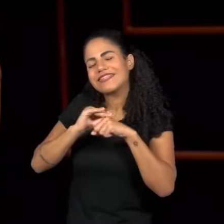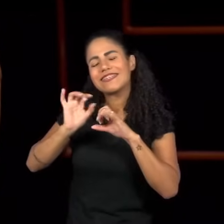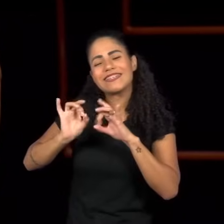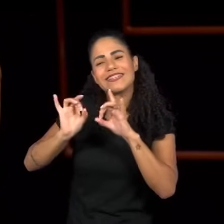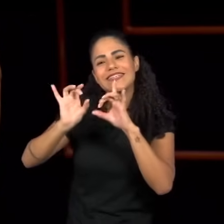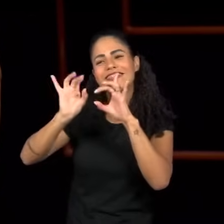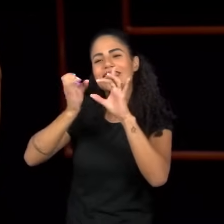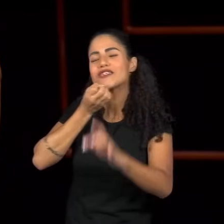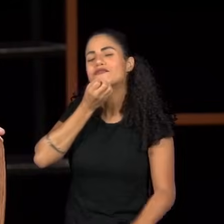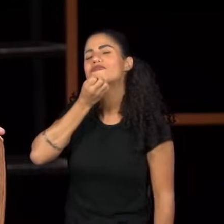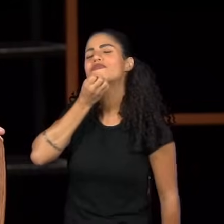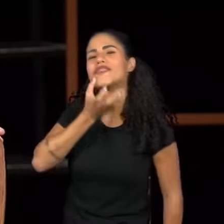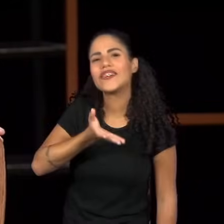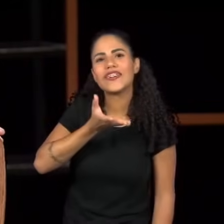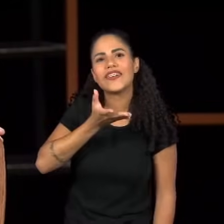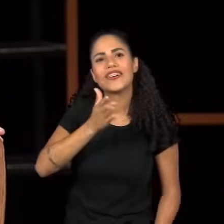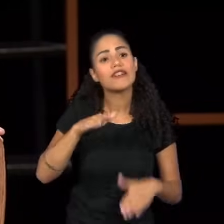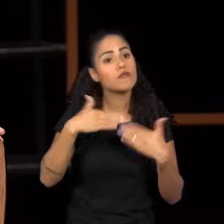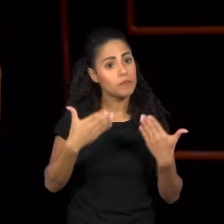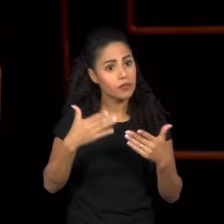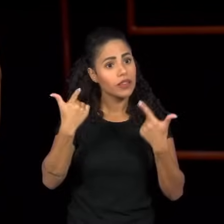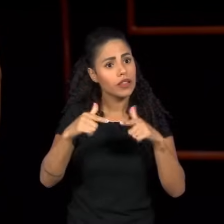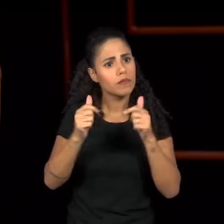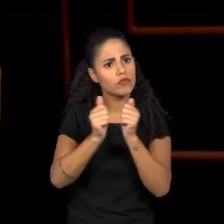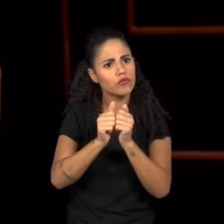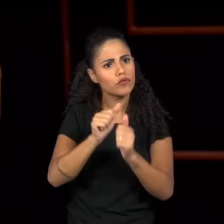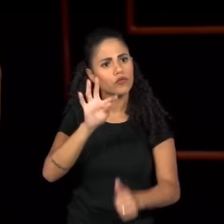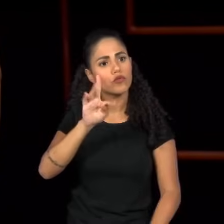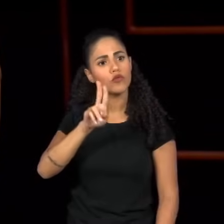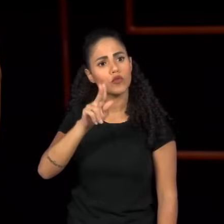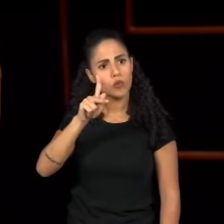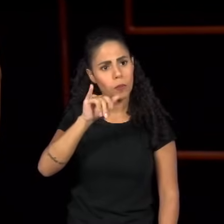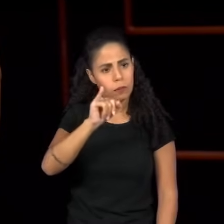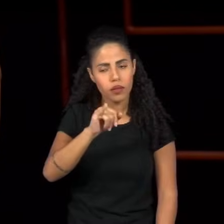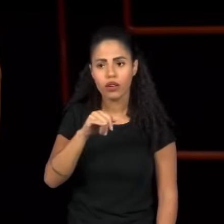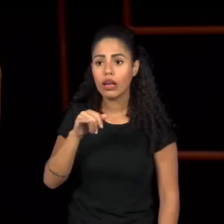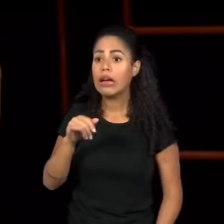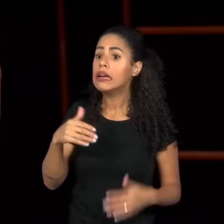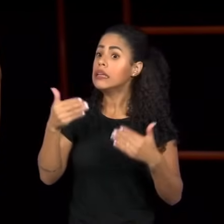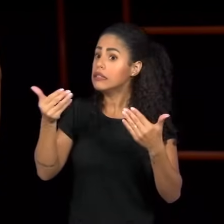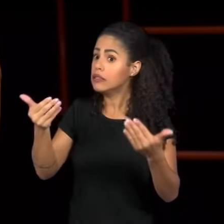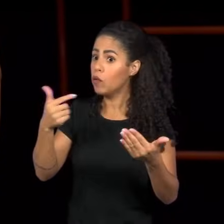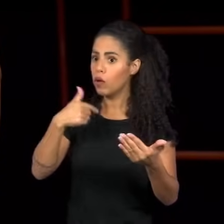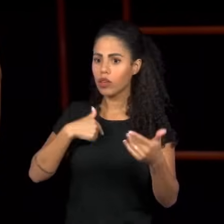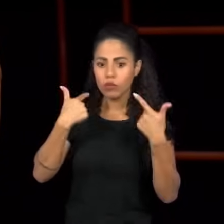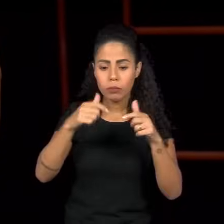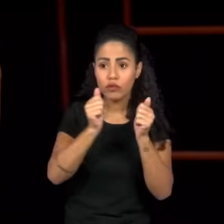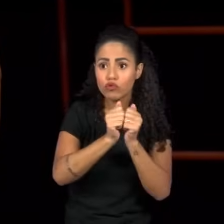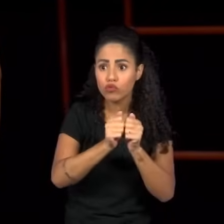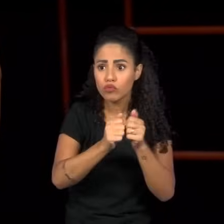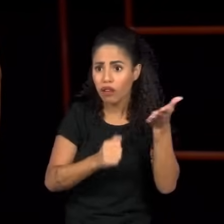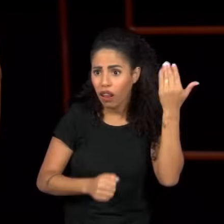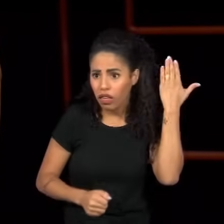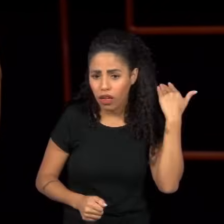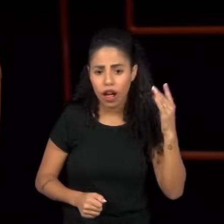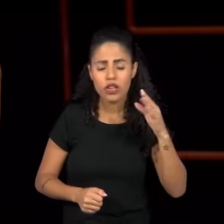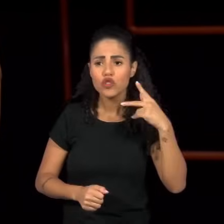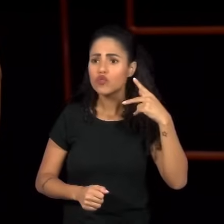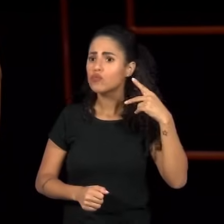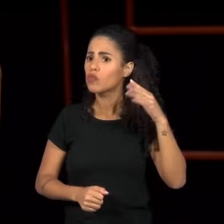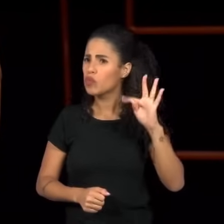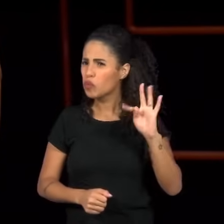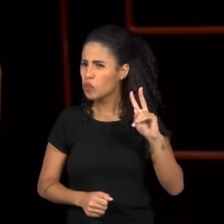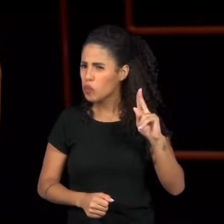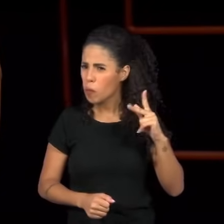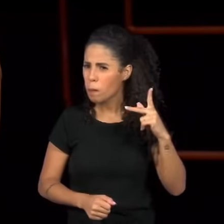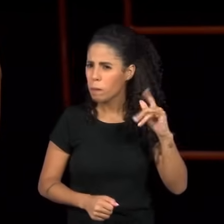bom. Vem dos tempos da Tupi, né? Então, mas a Tupi eu não trabalhei com não Paulinho. Com da mesma época, mas fomos